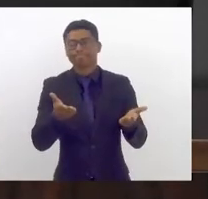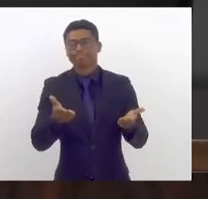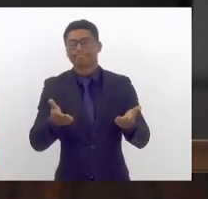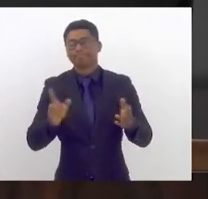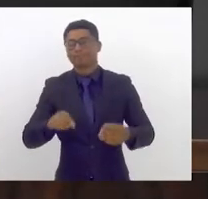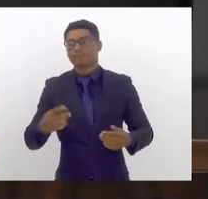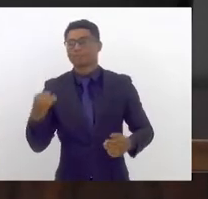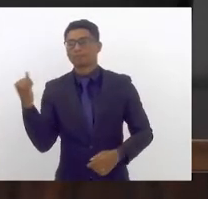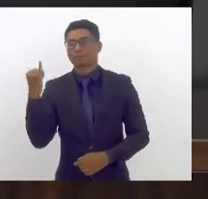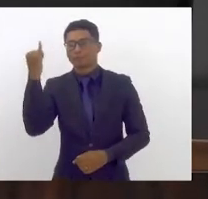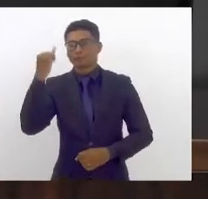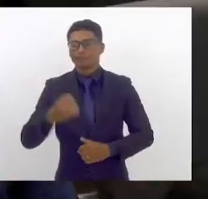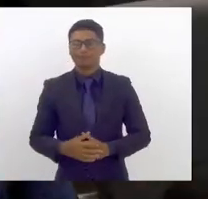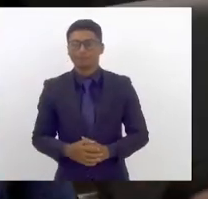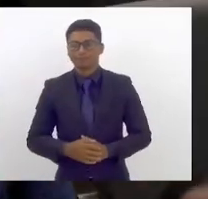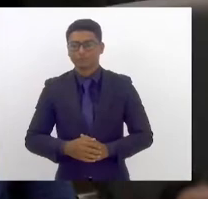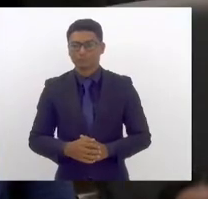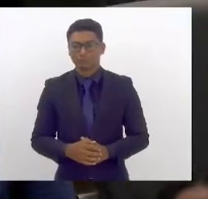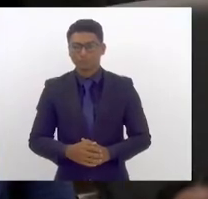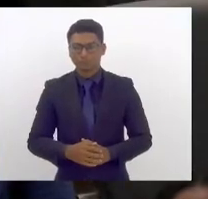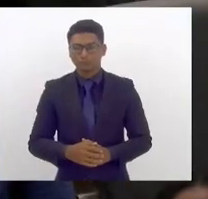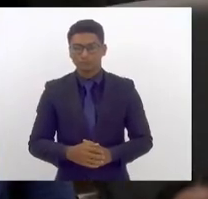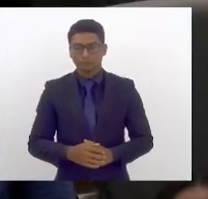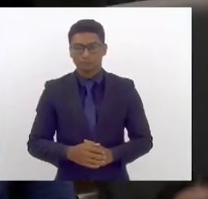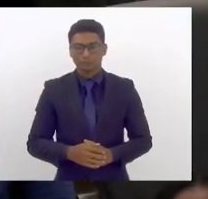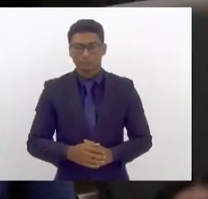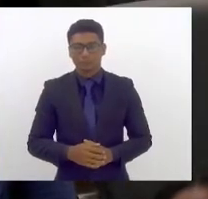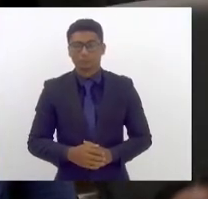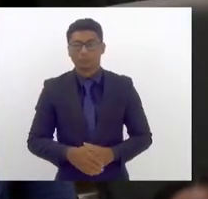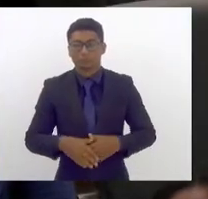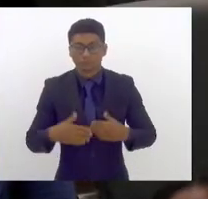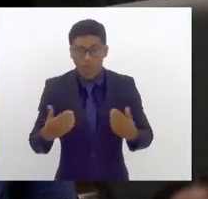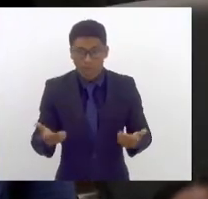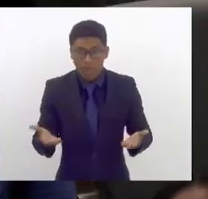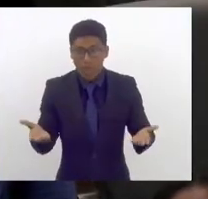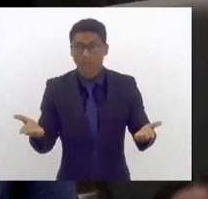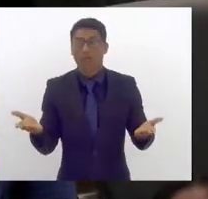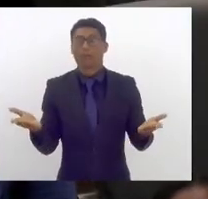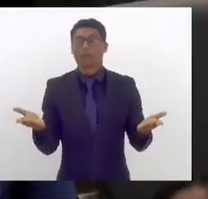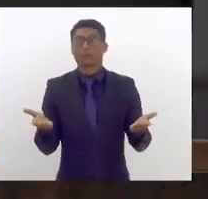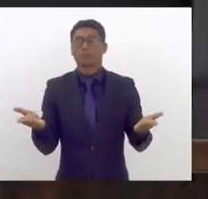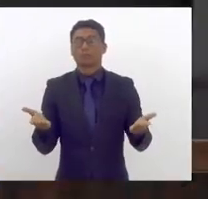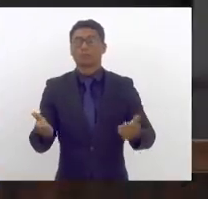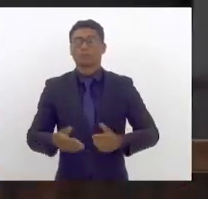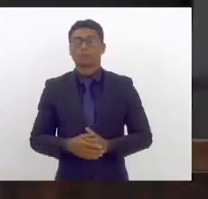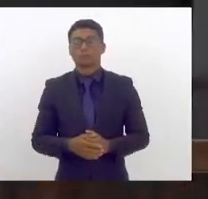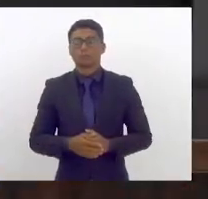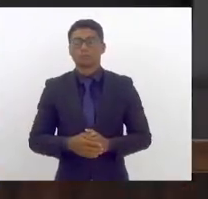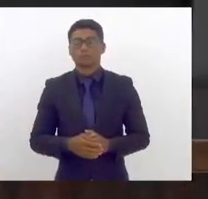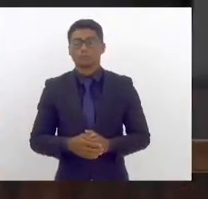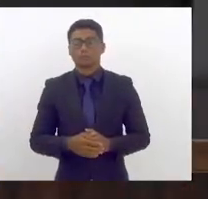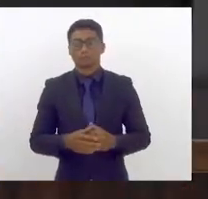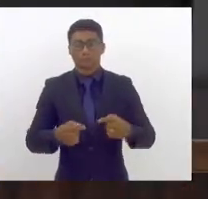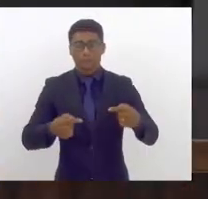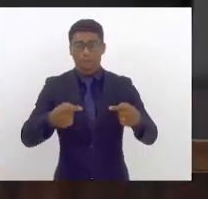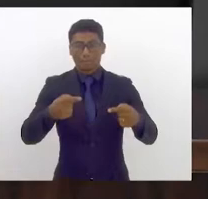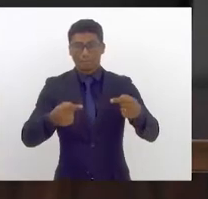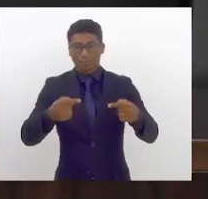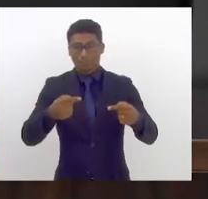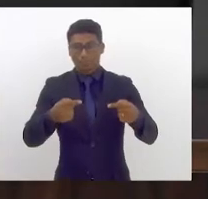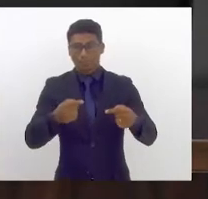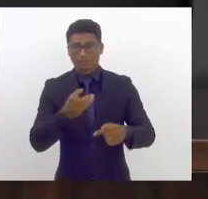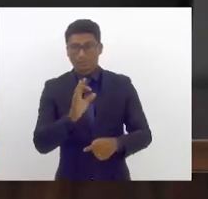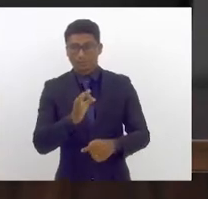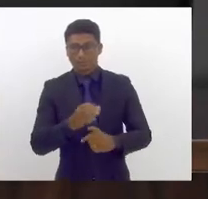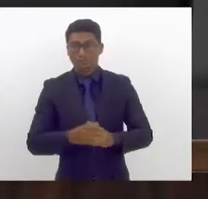isso Então pessoal eu vou eu vou passar a fala é política eu queria passar